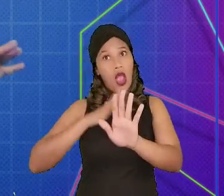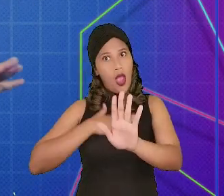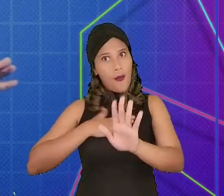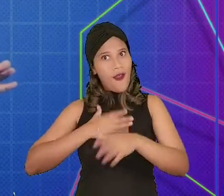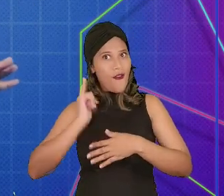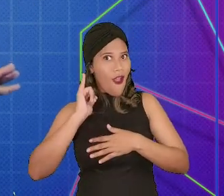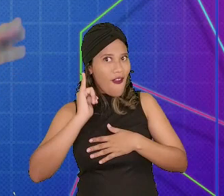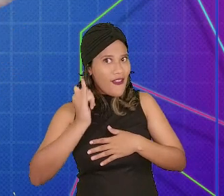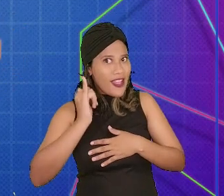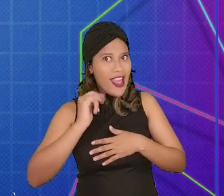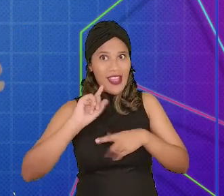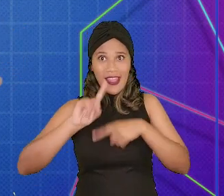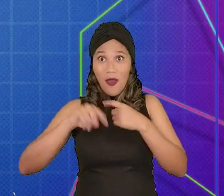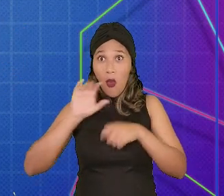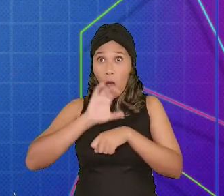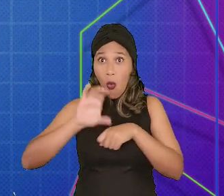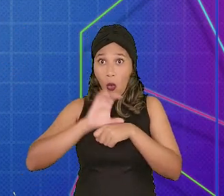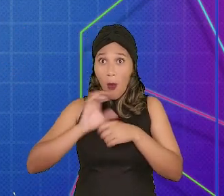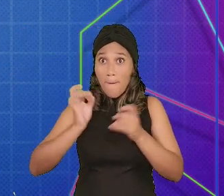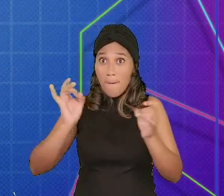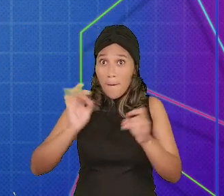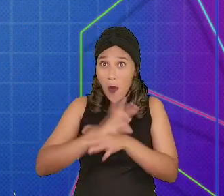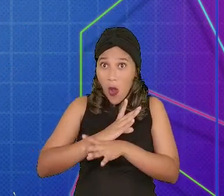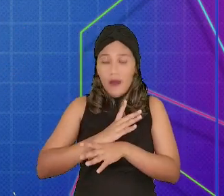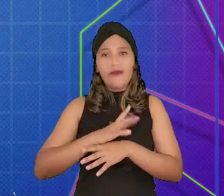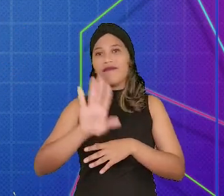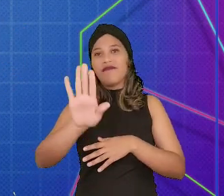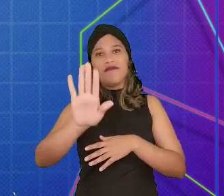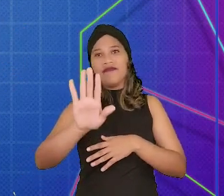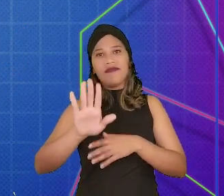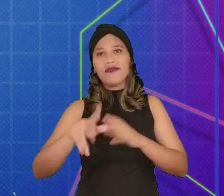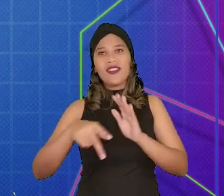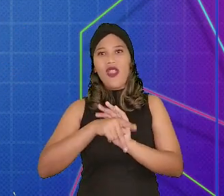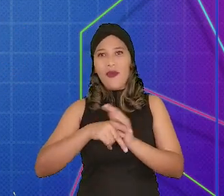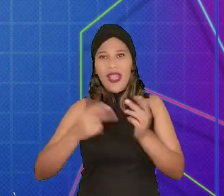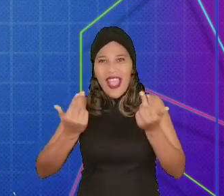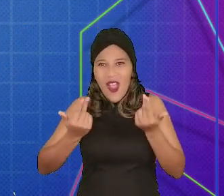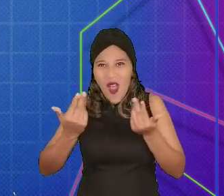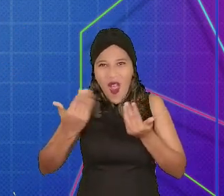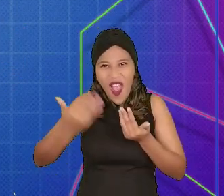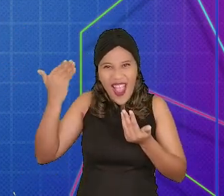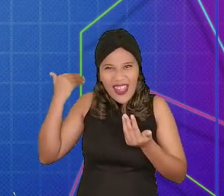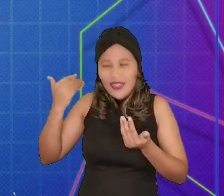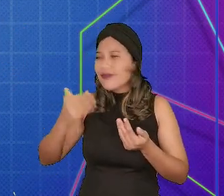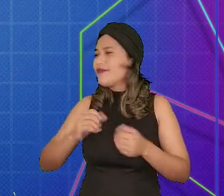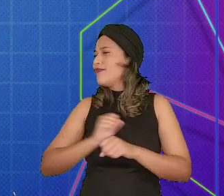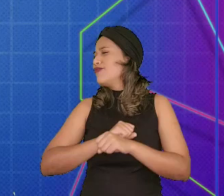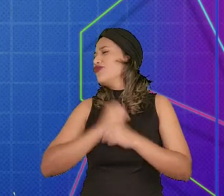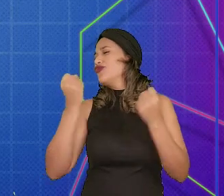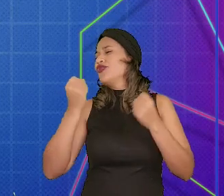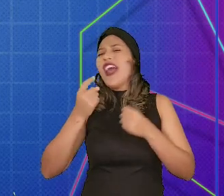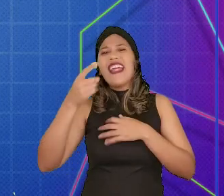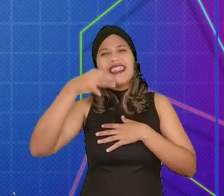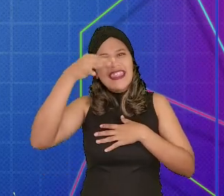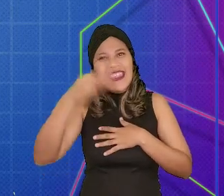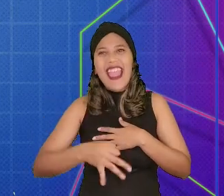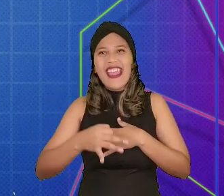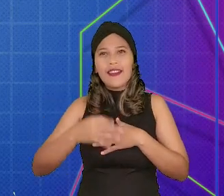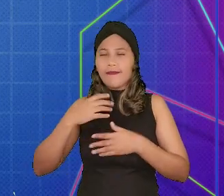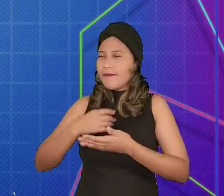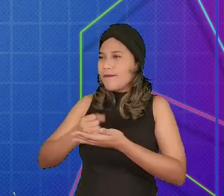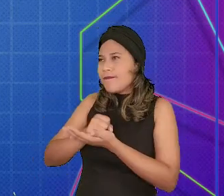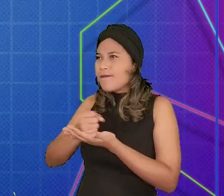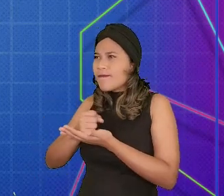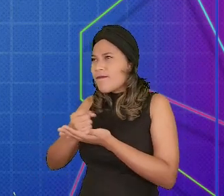vou logo avisando que depois desse curso, vocês não vão ver mais os jogos da mesma forma. Podem ter certeza de que